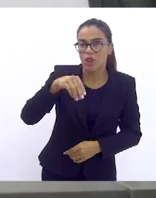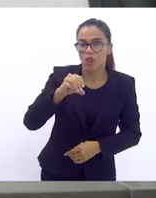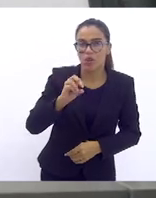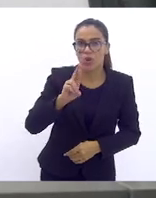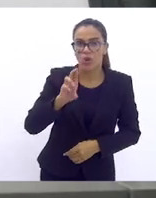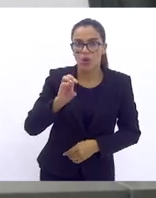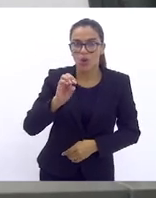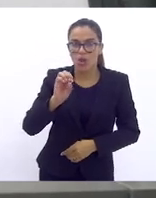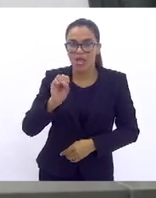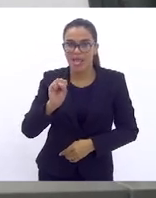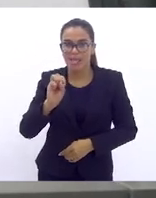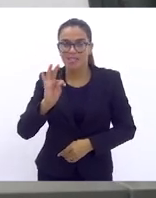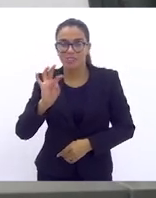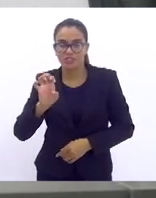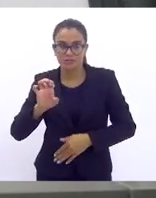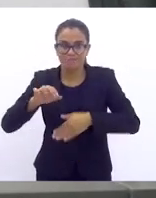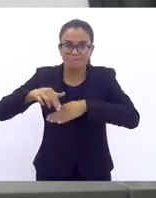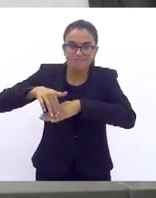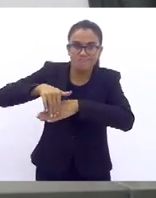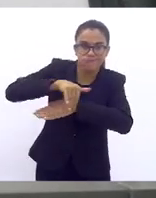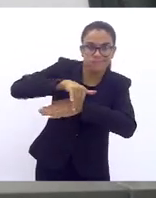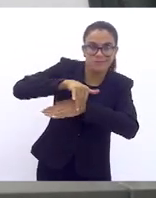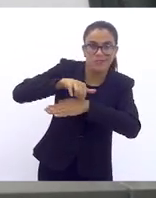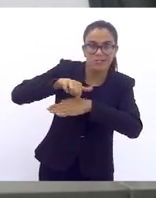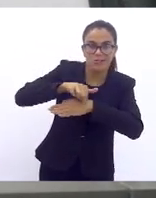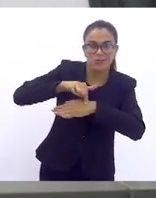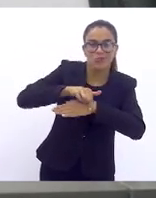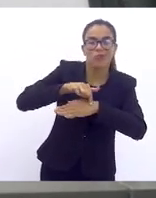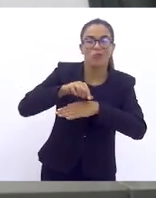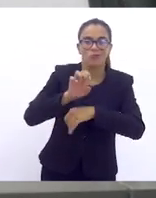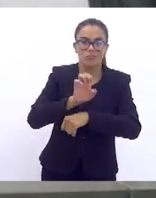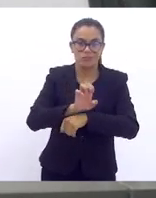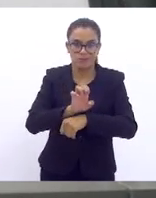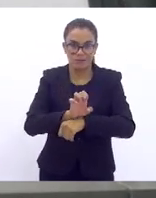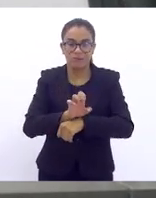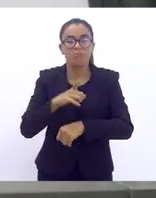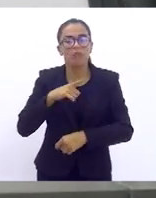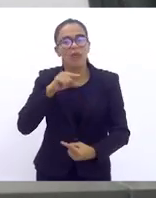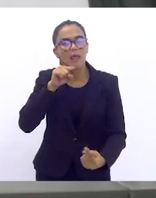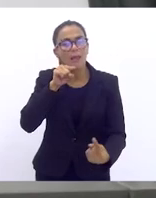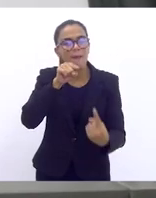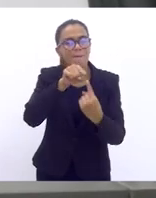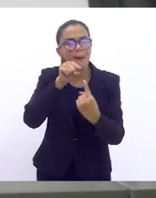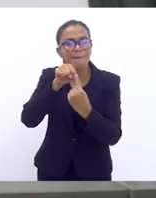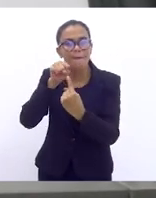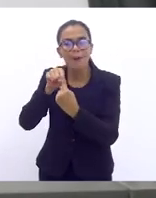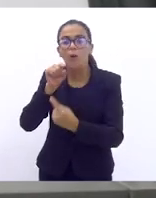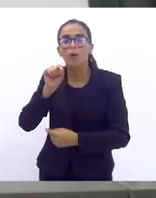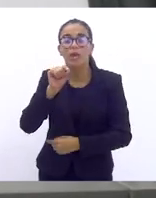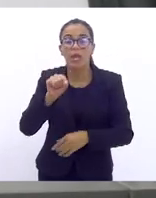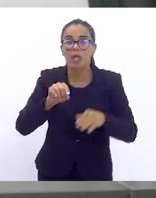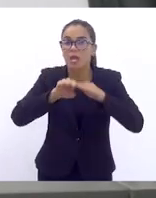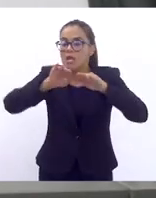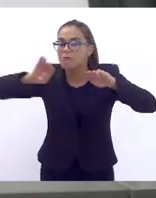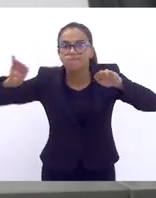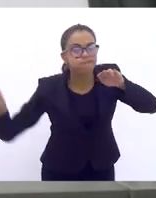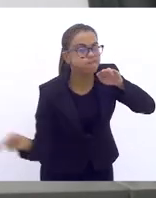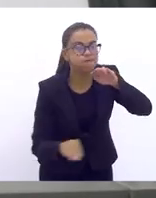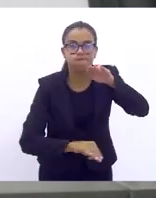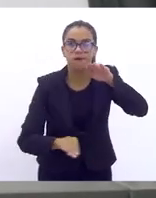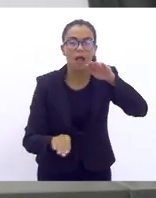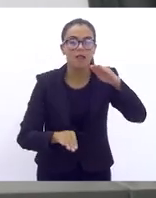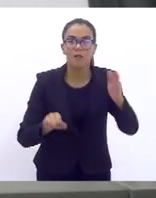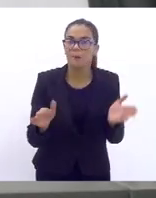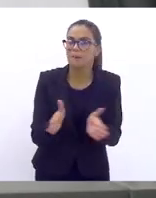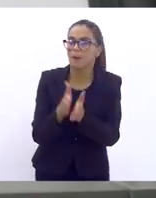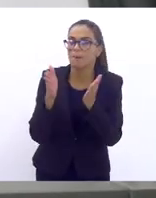Tem regiões no Noroeste do nosso estado que elas chegam a ter índice de extrema pobreza comparados